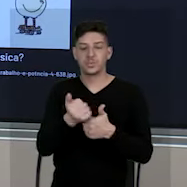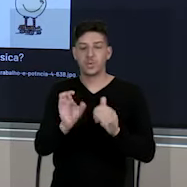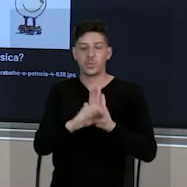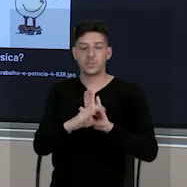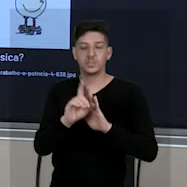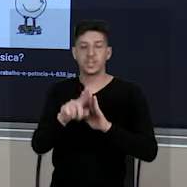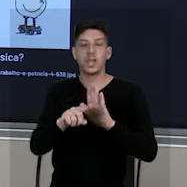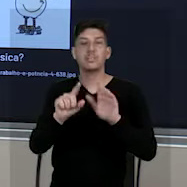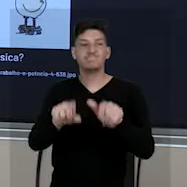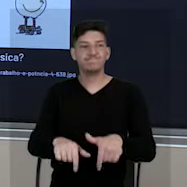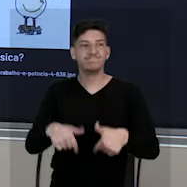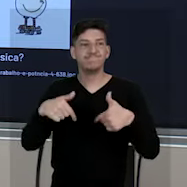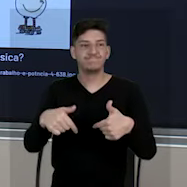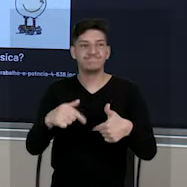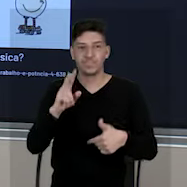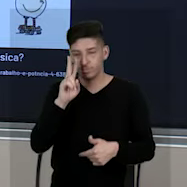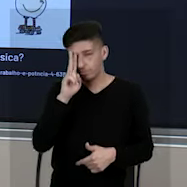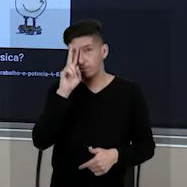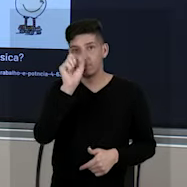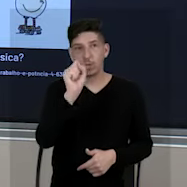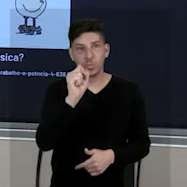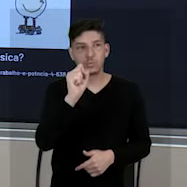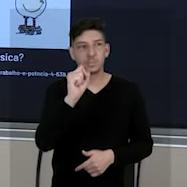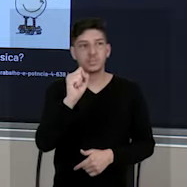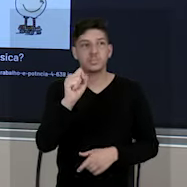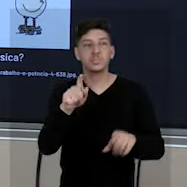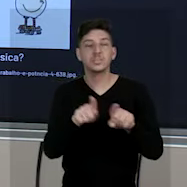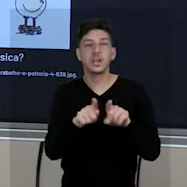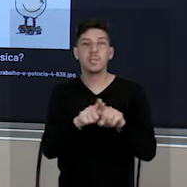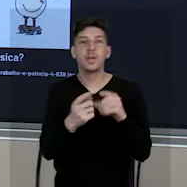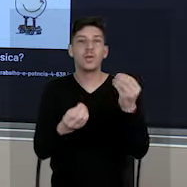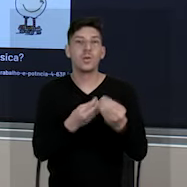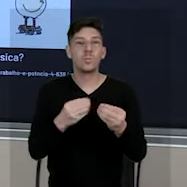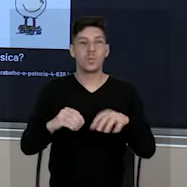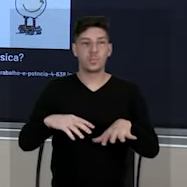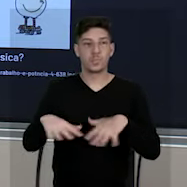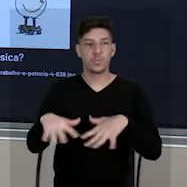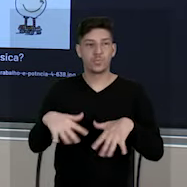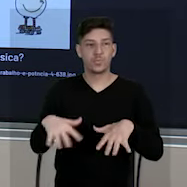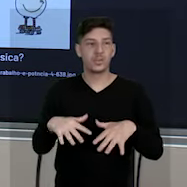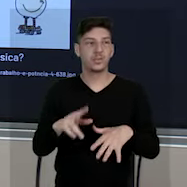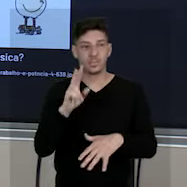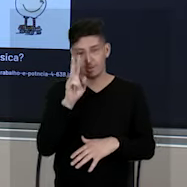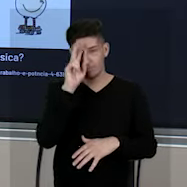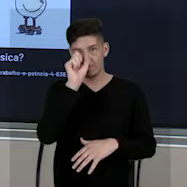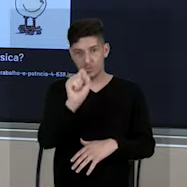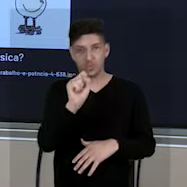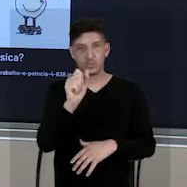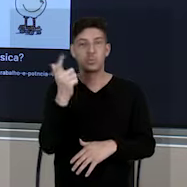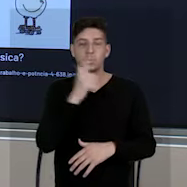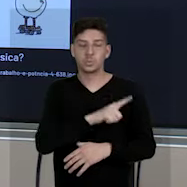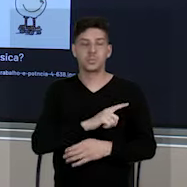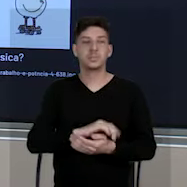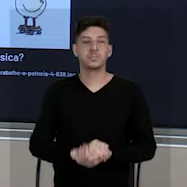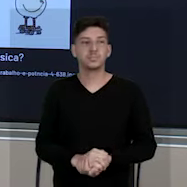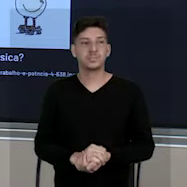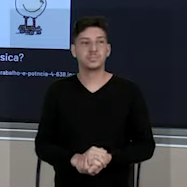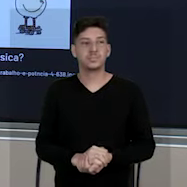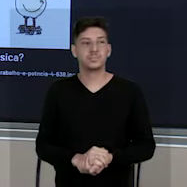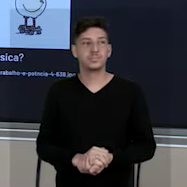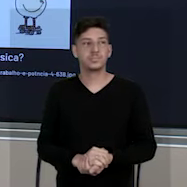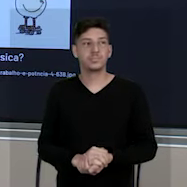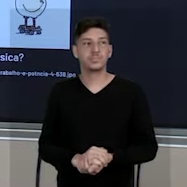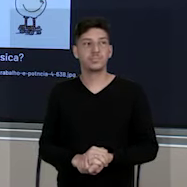né, de uma força e o deslocamento que essa força vai conseguir efetuar. Então, isso é relacionado